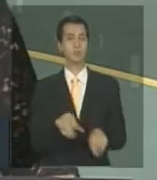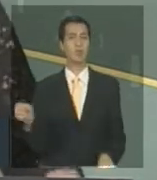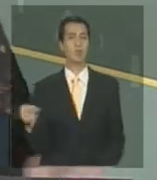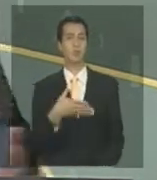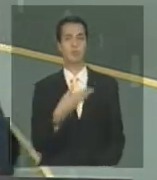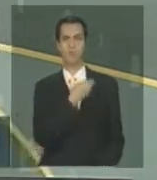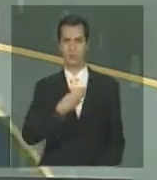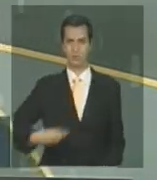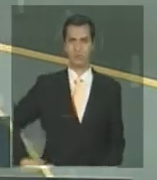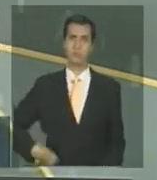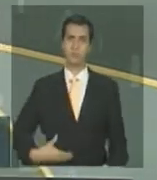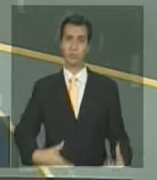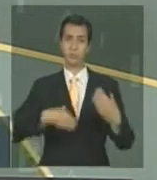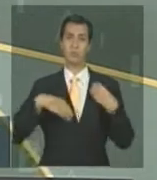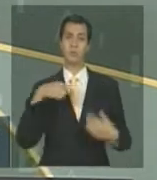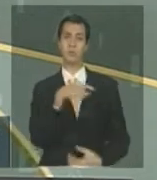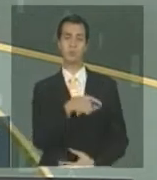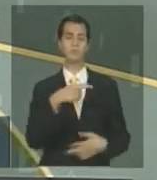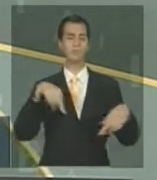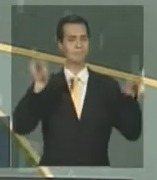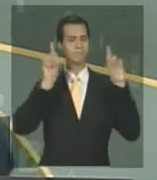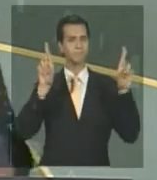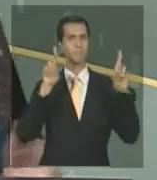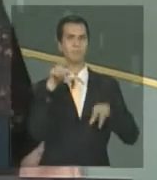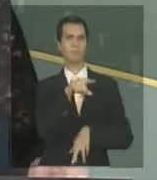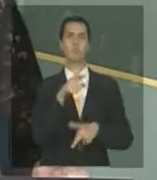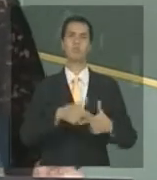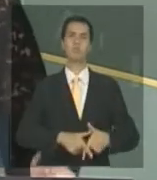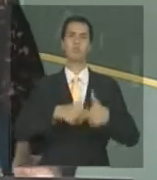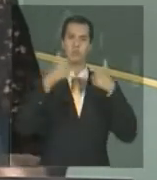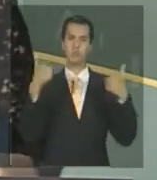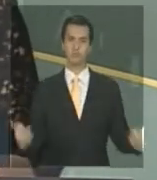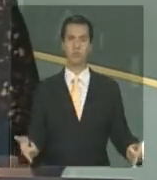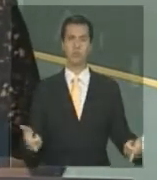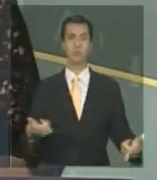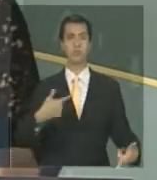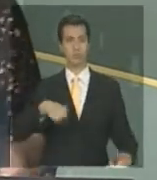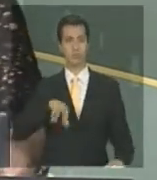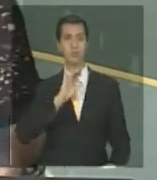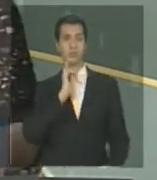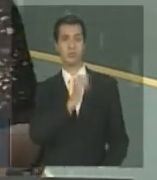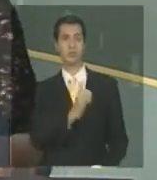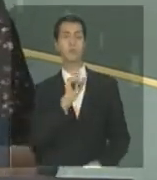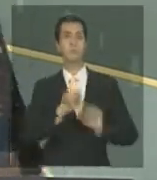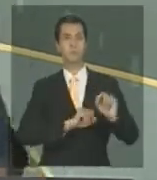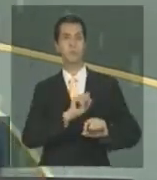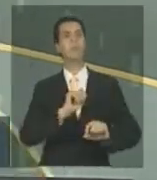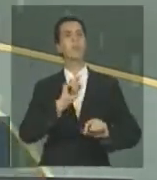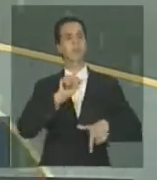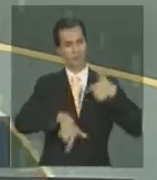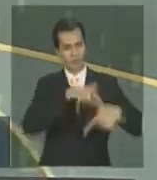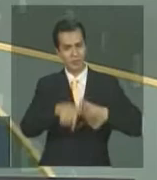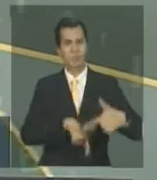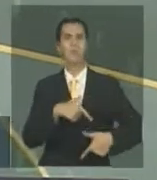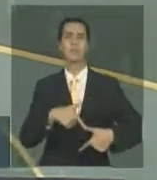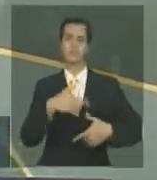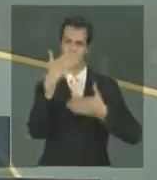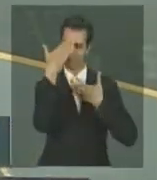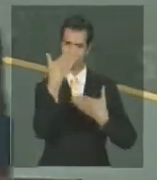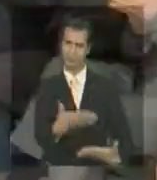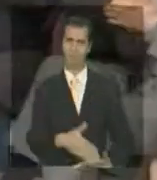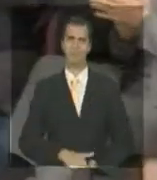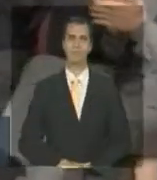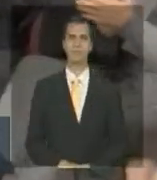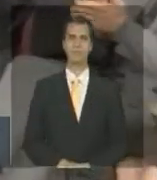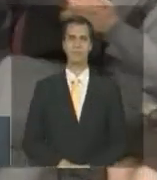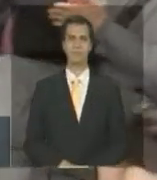Ribeiro, desejo toda a sorte do mundo e recomendo mãos à obra, ministro. Muito obrigada.